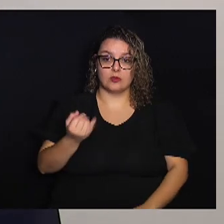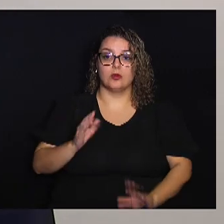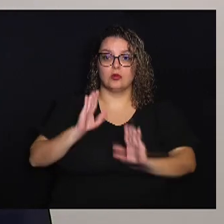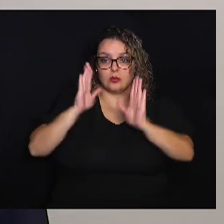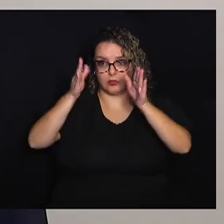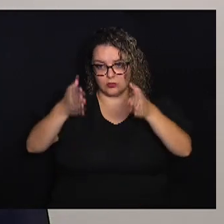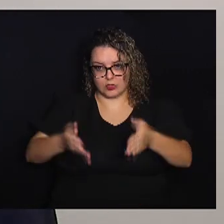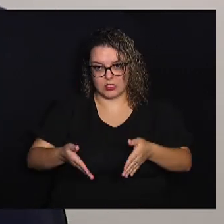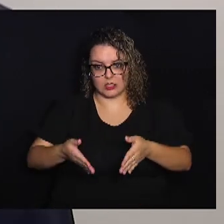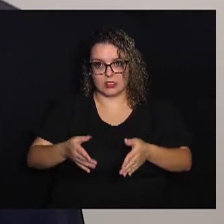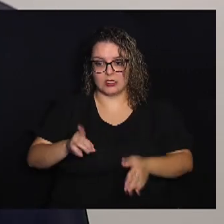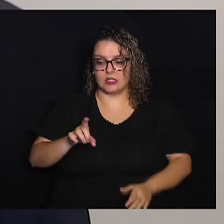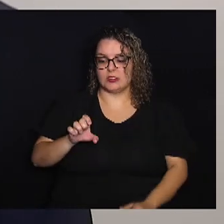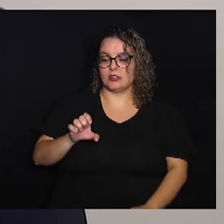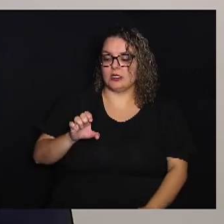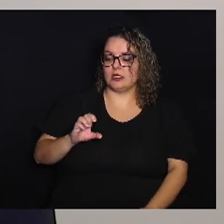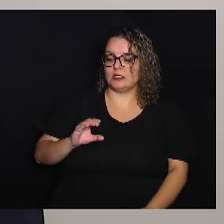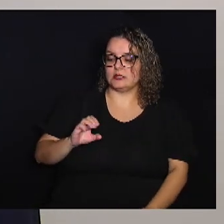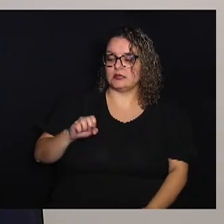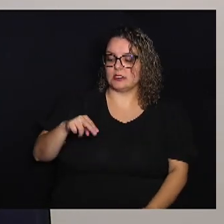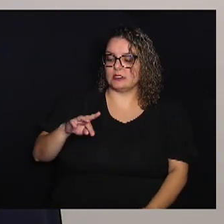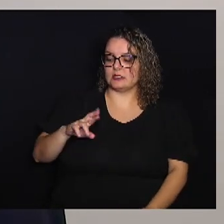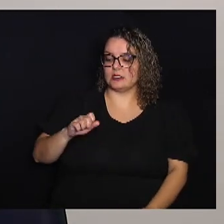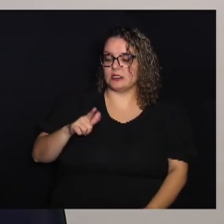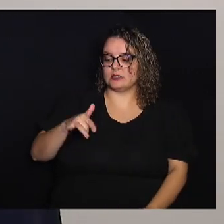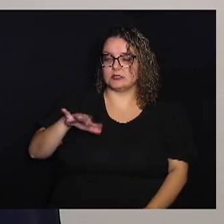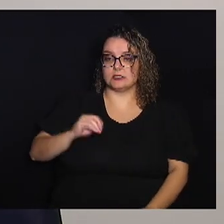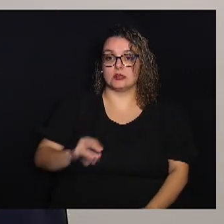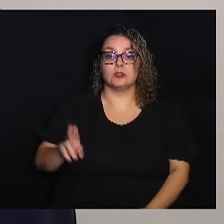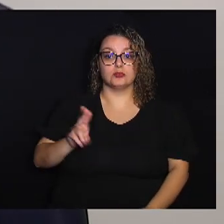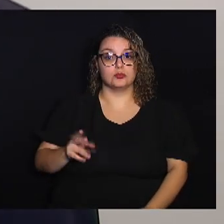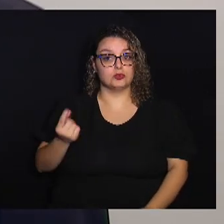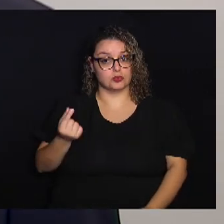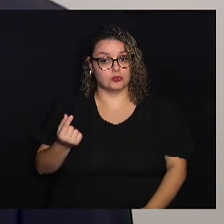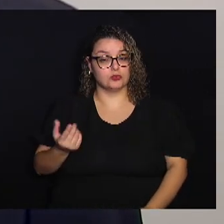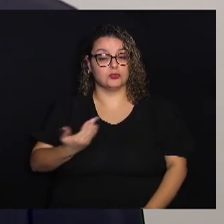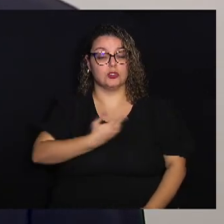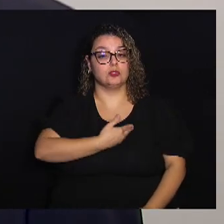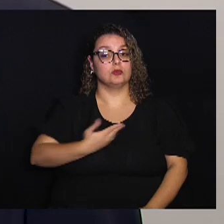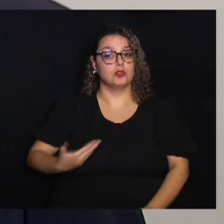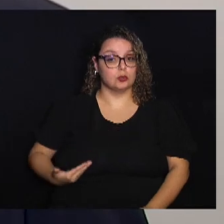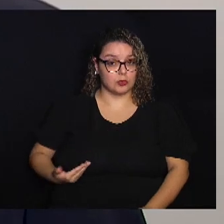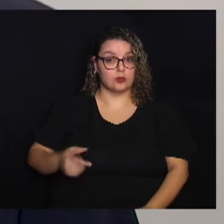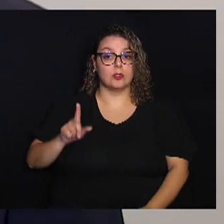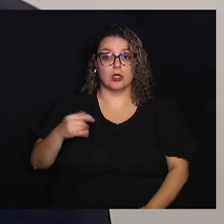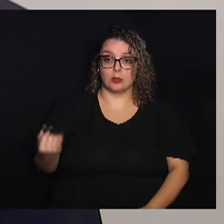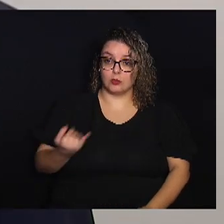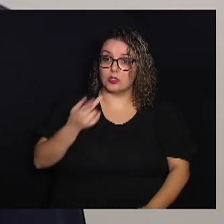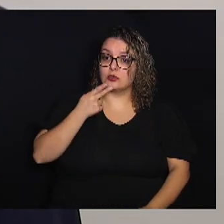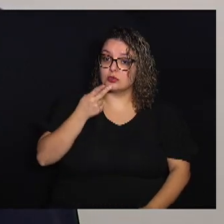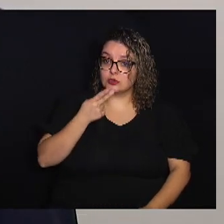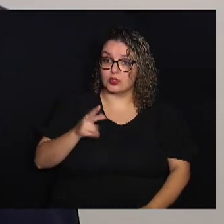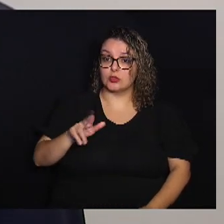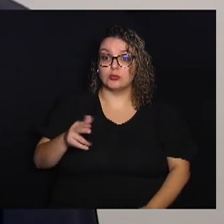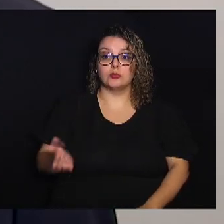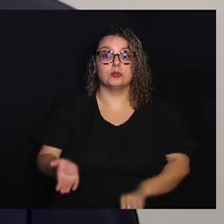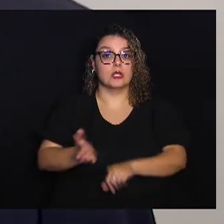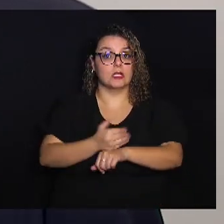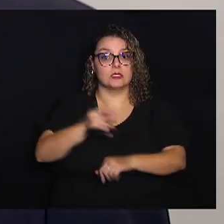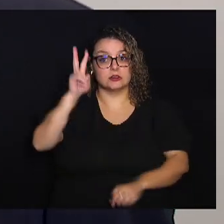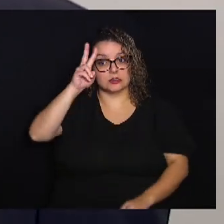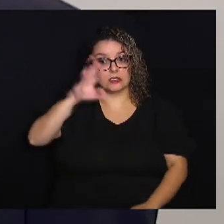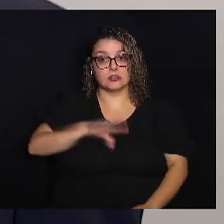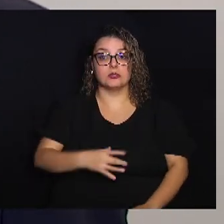na descentralização da utilização do dinheiro público. É importante ressaltar que nunca antes na história de